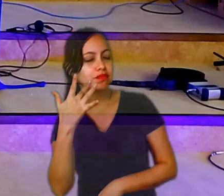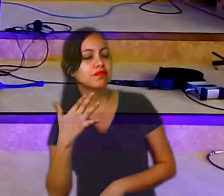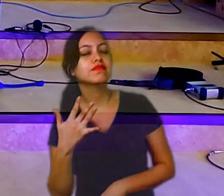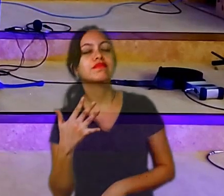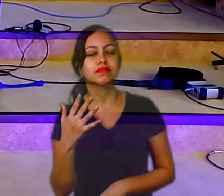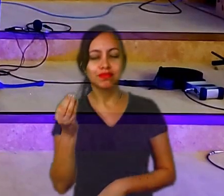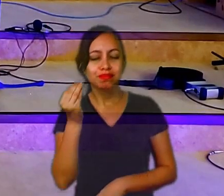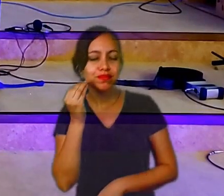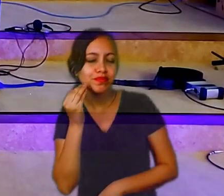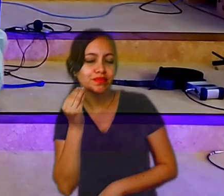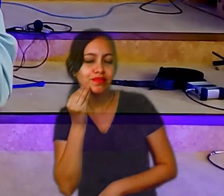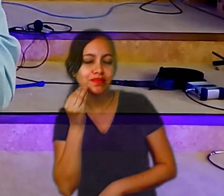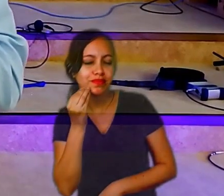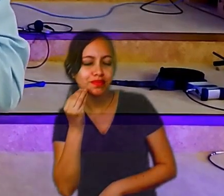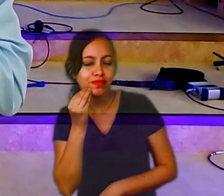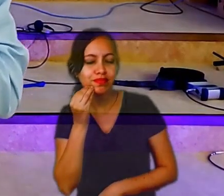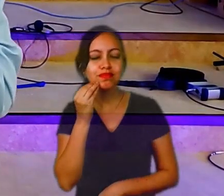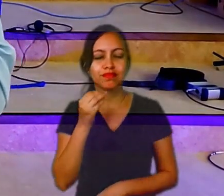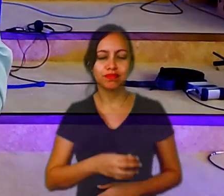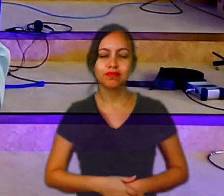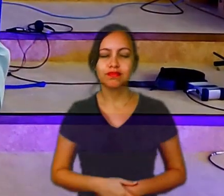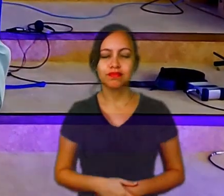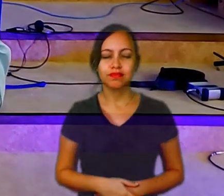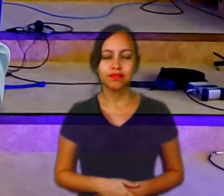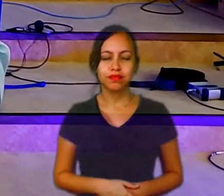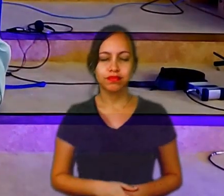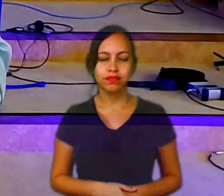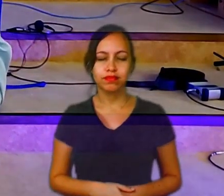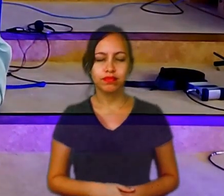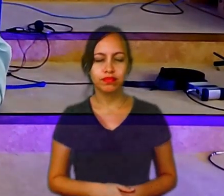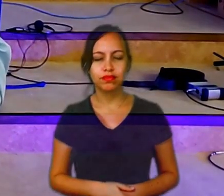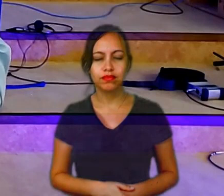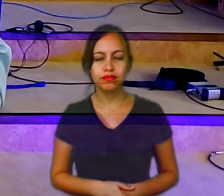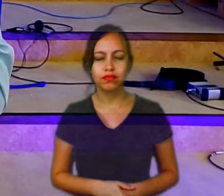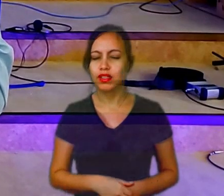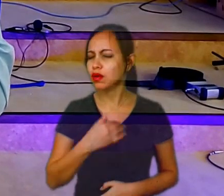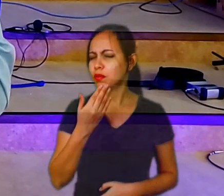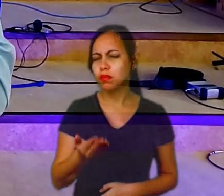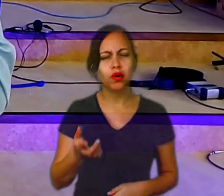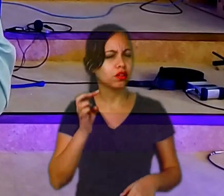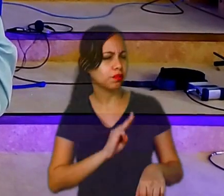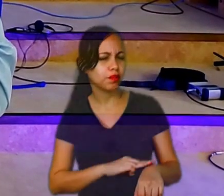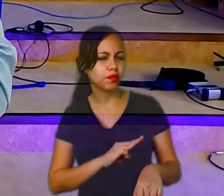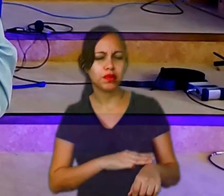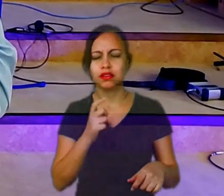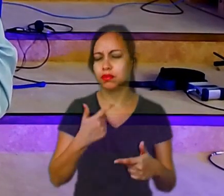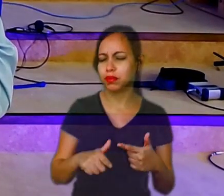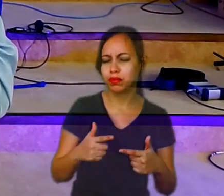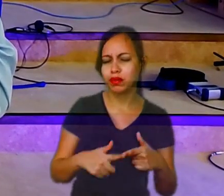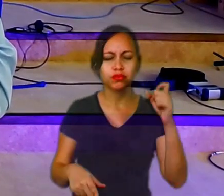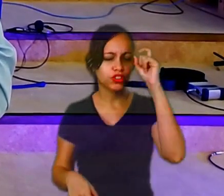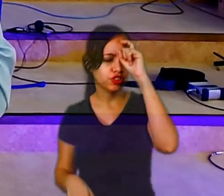pelo privilégio, meu Deus, de, seja qual for o momento, nós ser